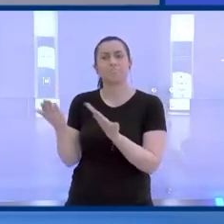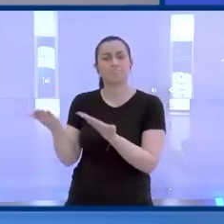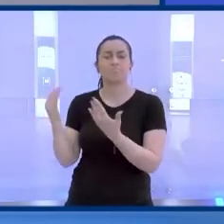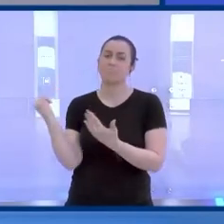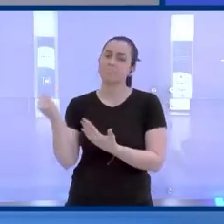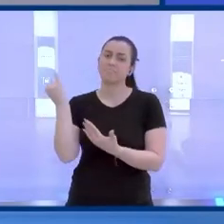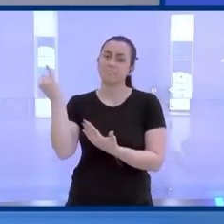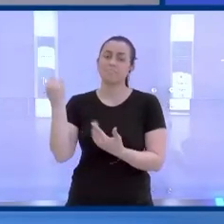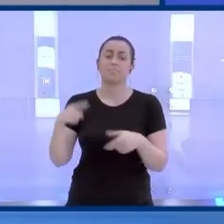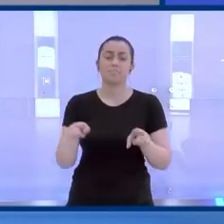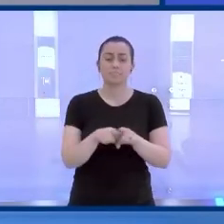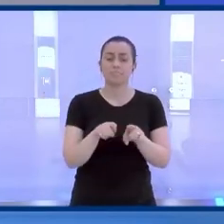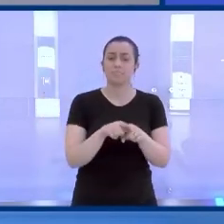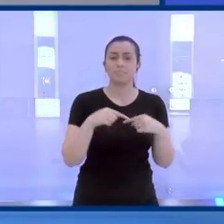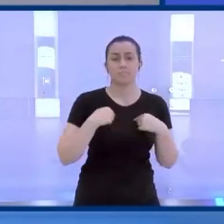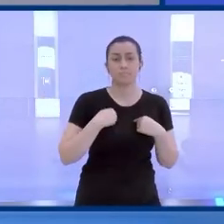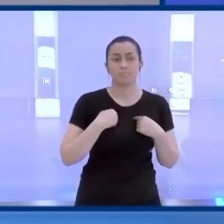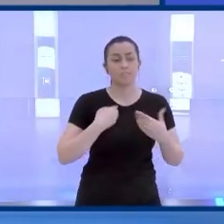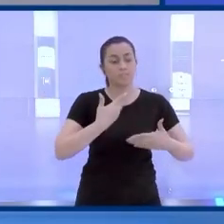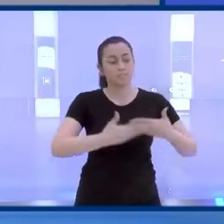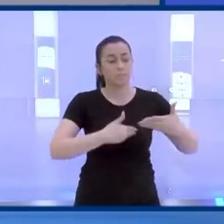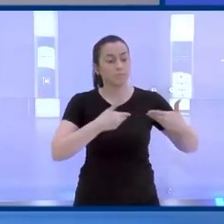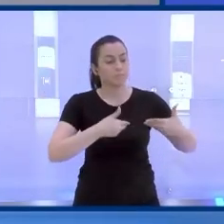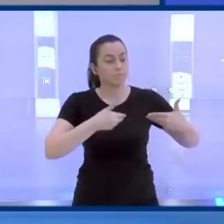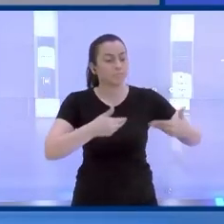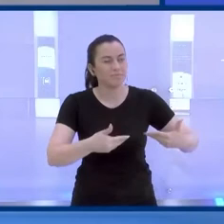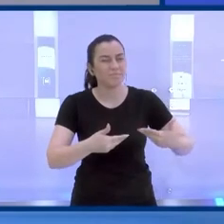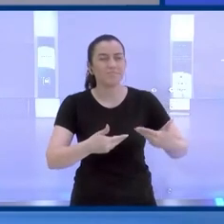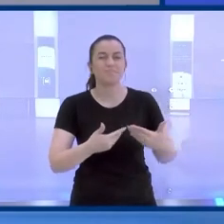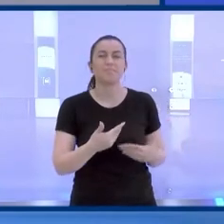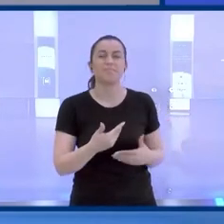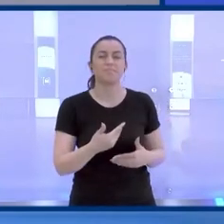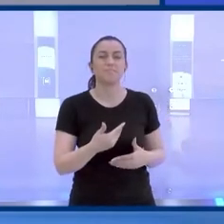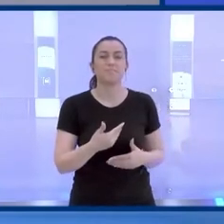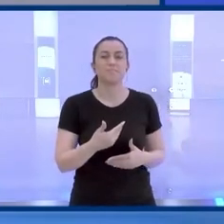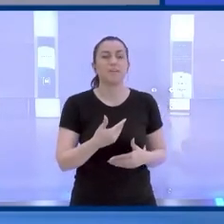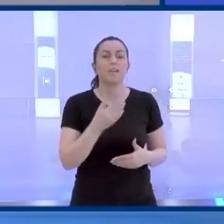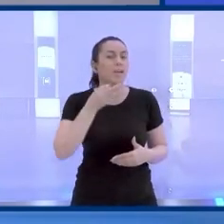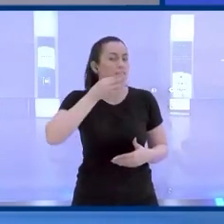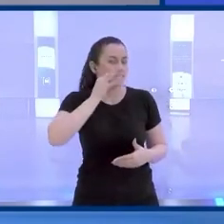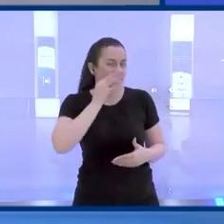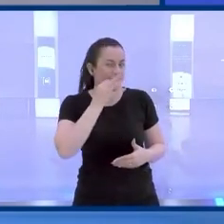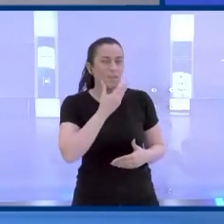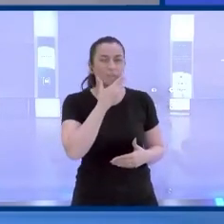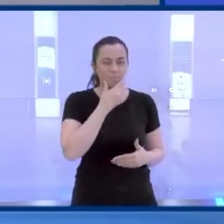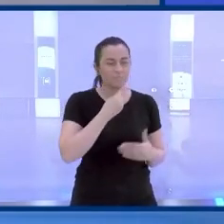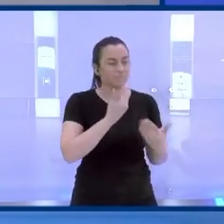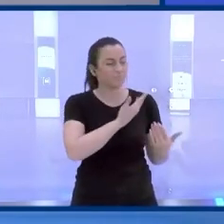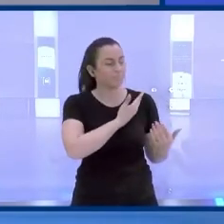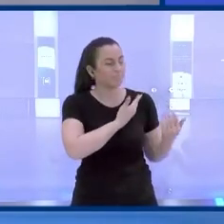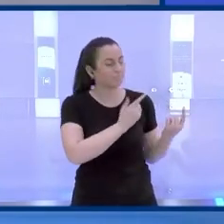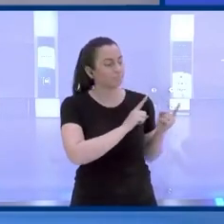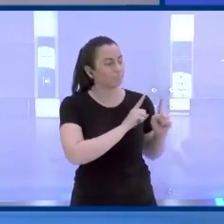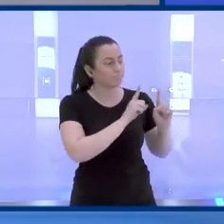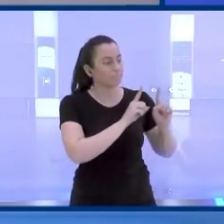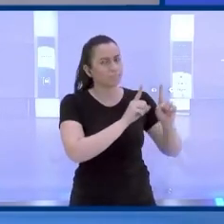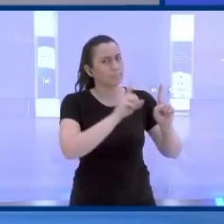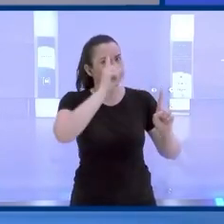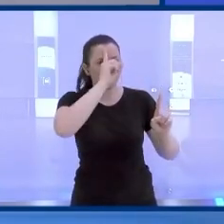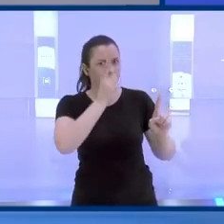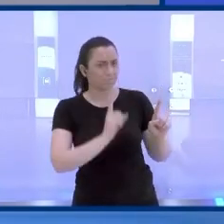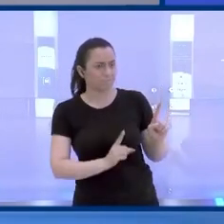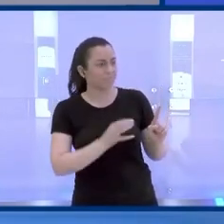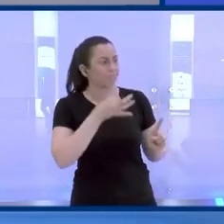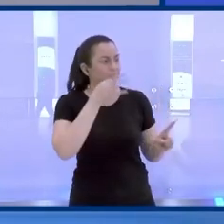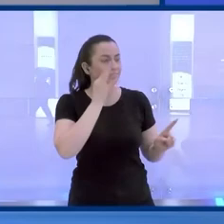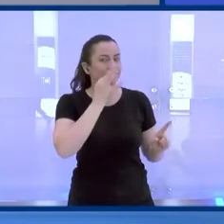Quando Roberto Barbucci me convidou para tomar um café no final de 2019, eu não sabia que aquele café